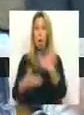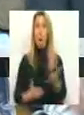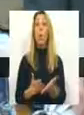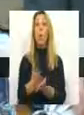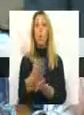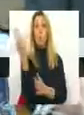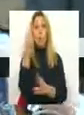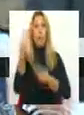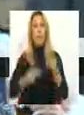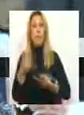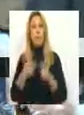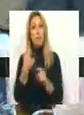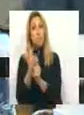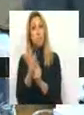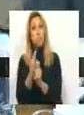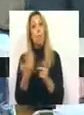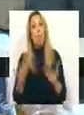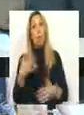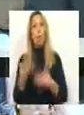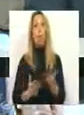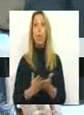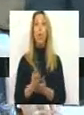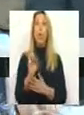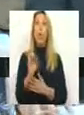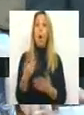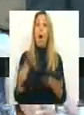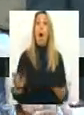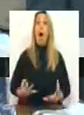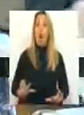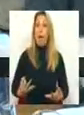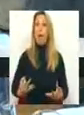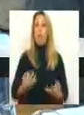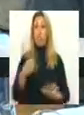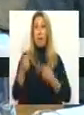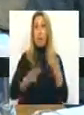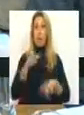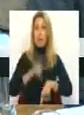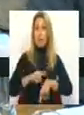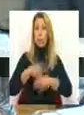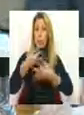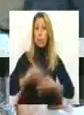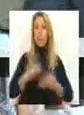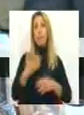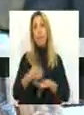serem avaliadas e, efetivamente, se essa avaliação se fará no prazo que estava determinado. Muito obrigada.